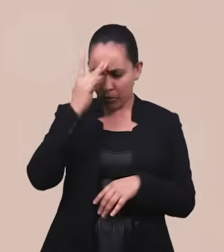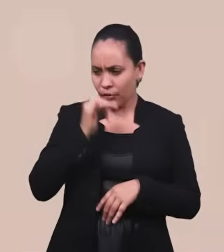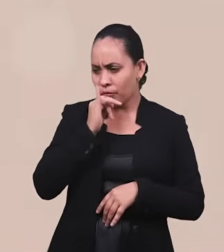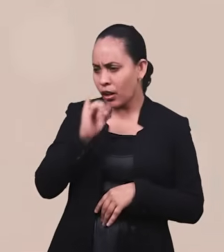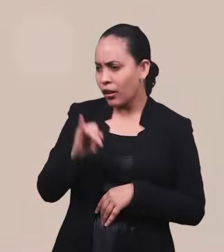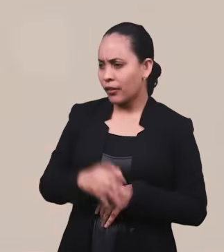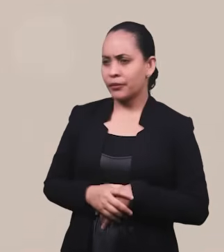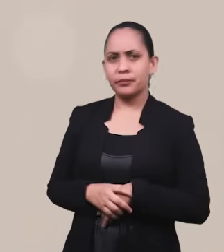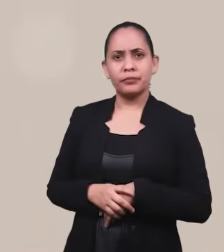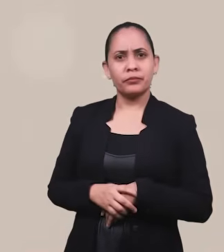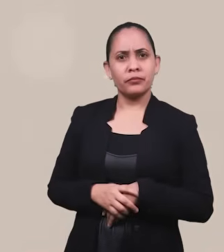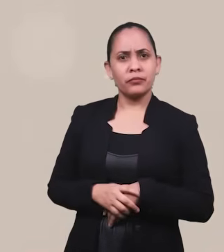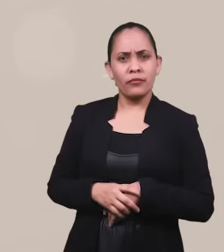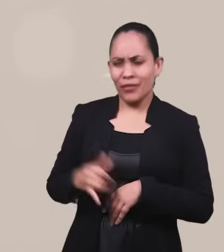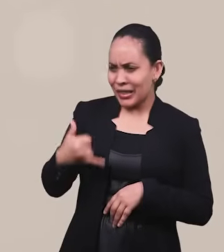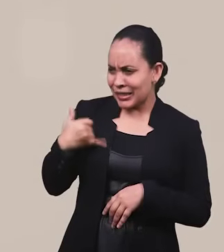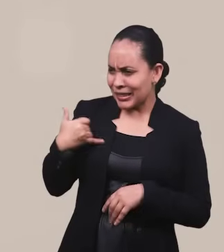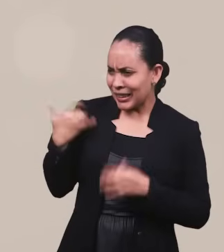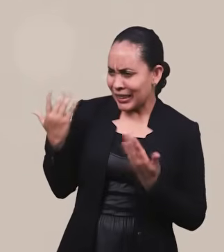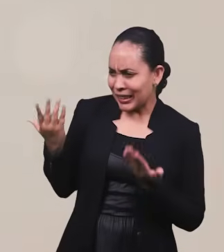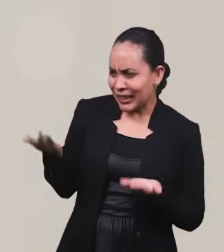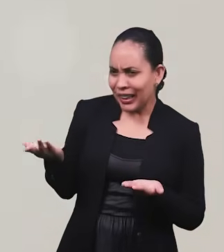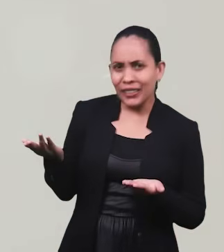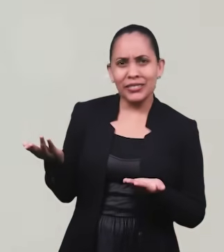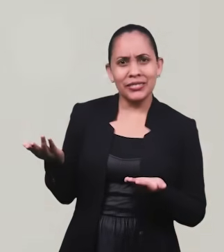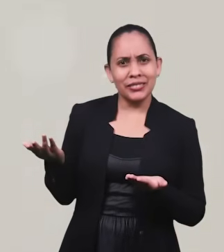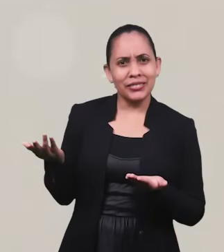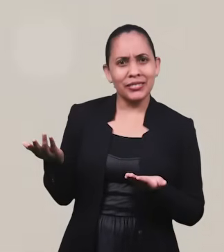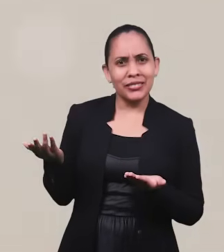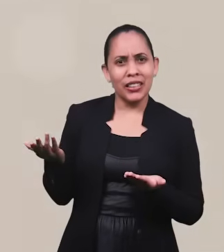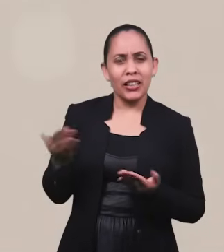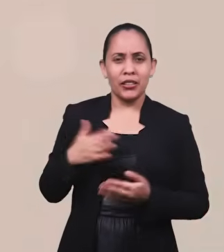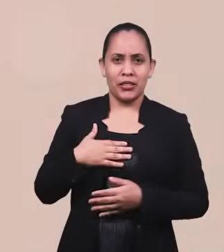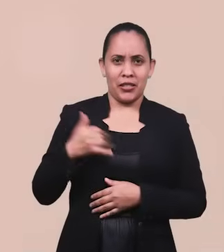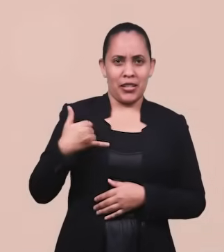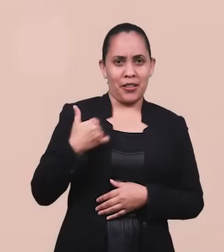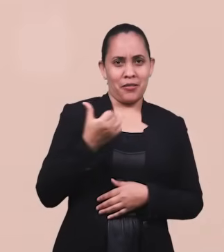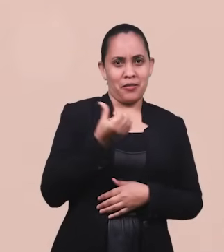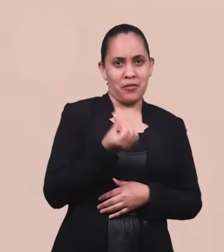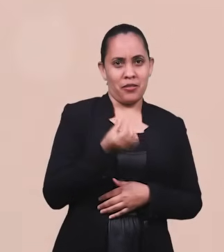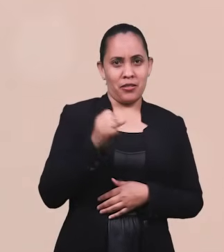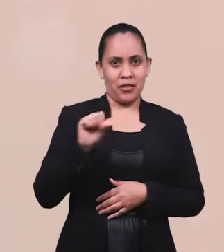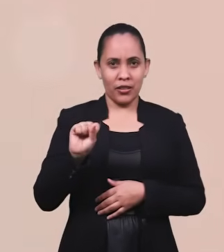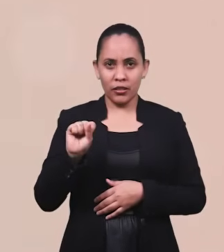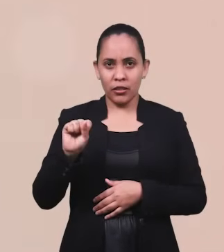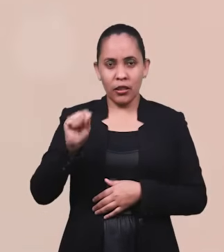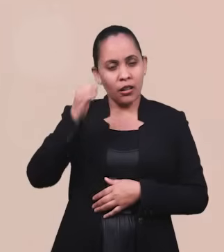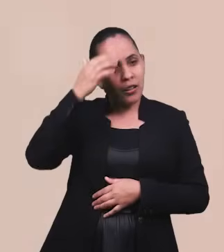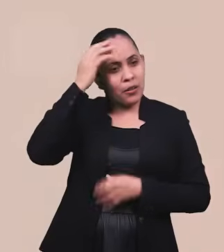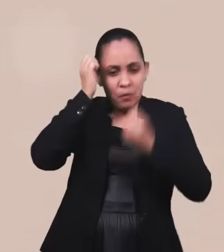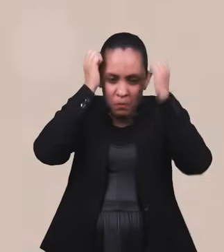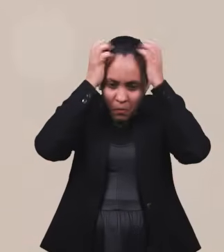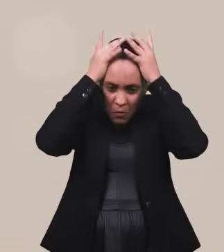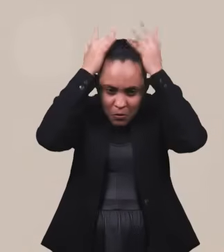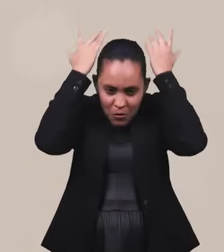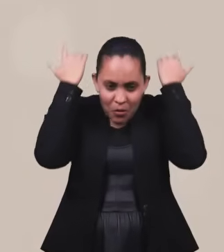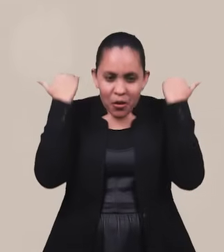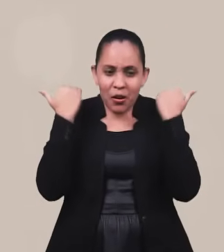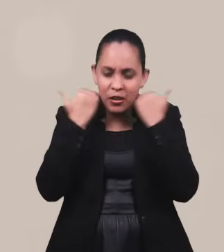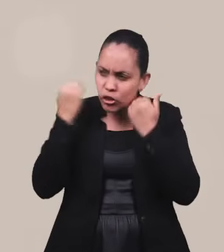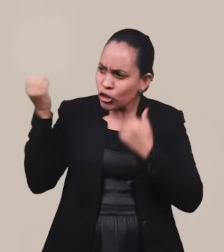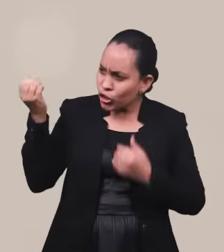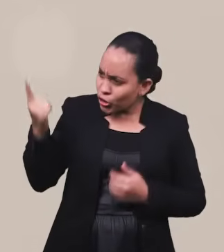para mim, mas foi essa idade, porque eu tenho 68, nasceu cabelo, porque eu sirvo um Deus vivo, um